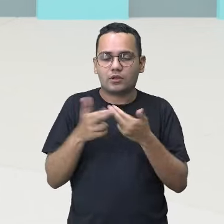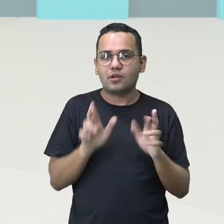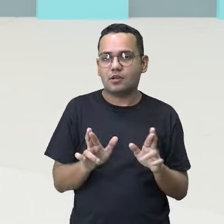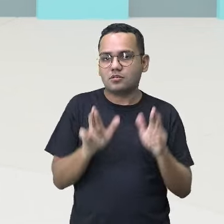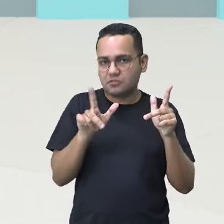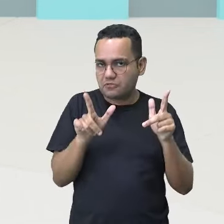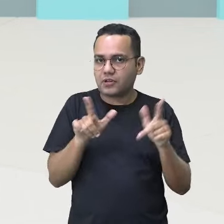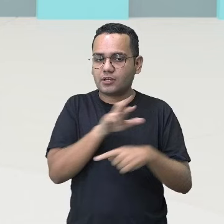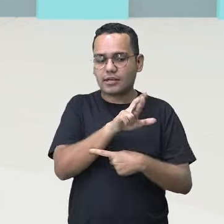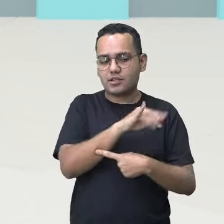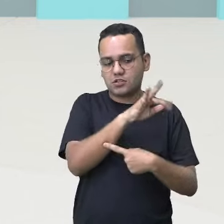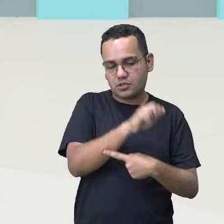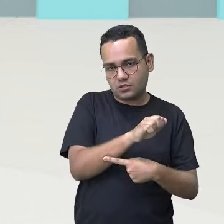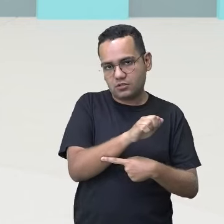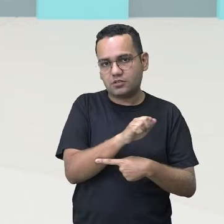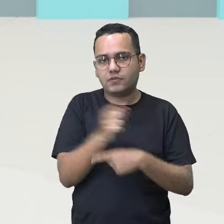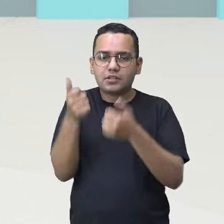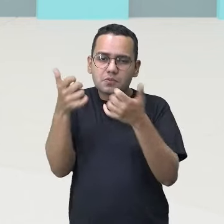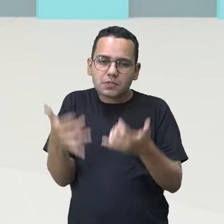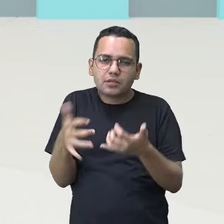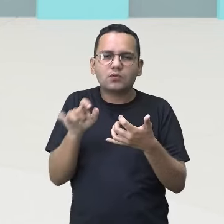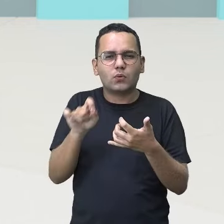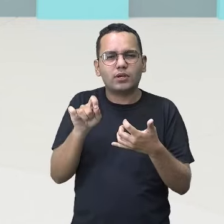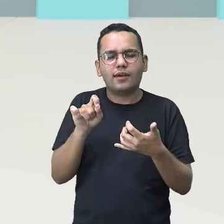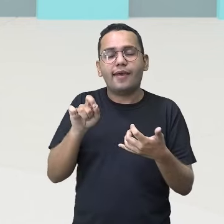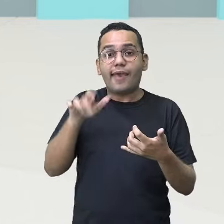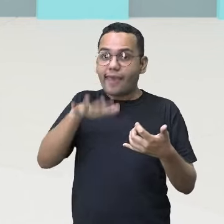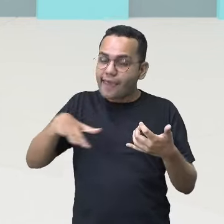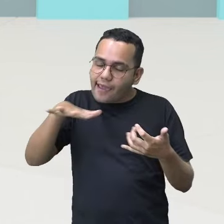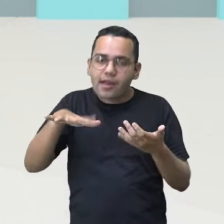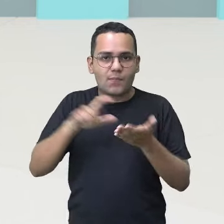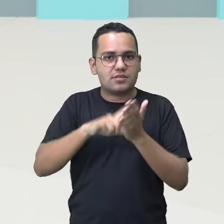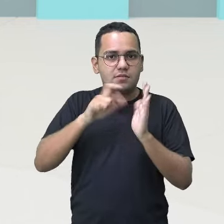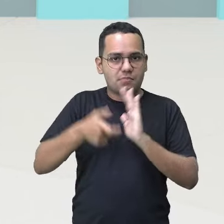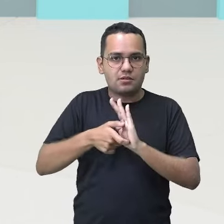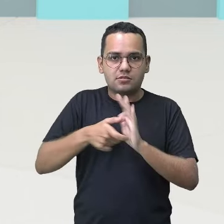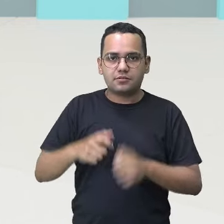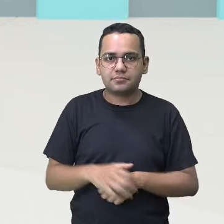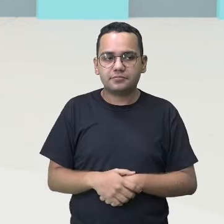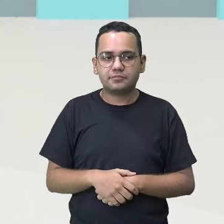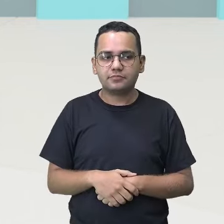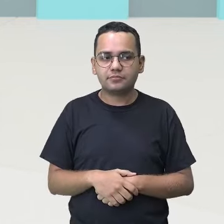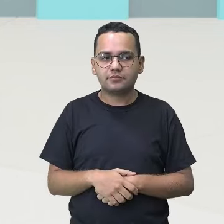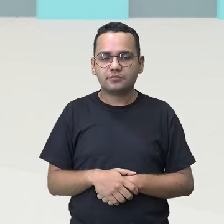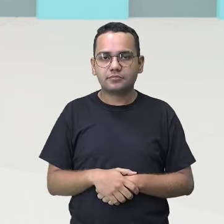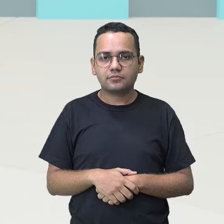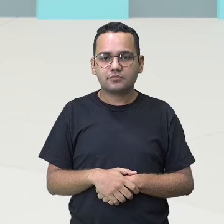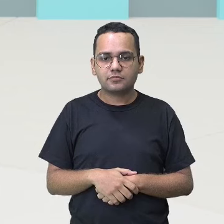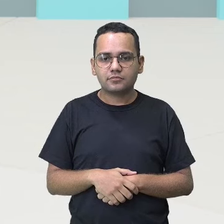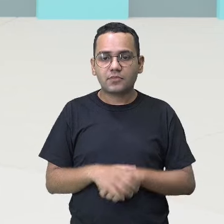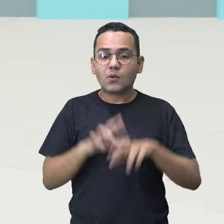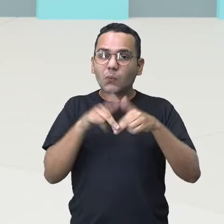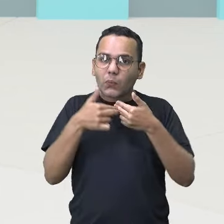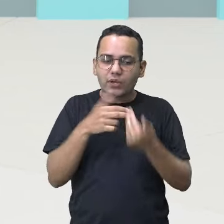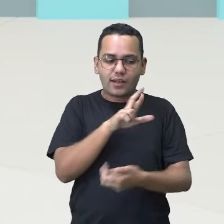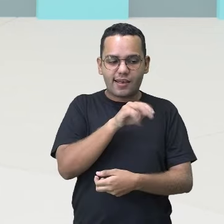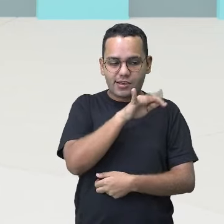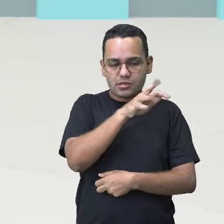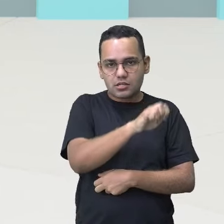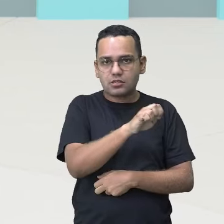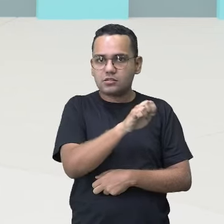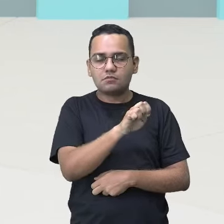e a explicativa é justamente Essa é o semântico né Por quê na oração restritiva eu não posso